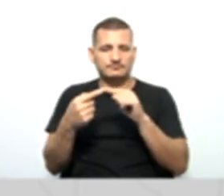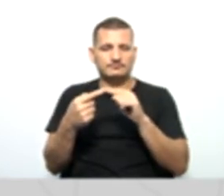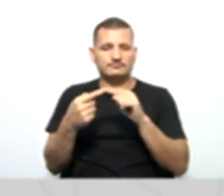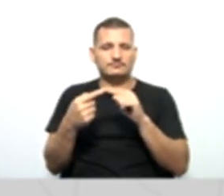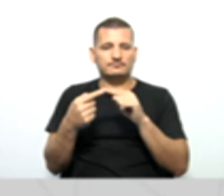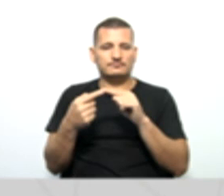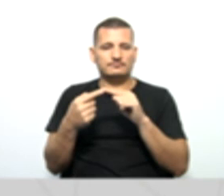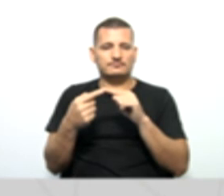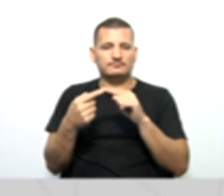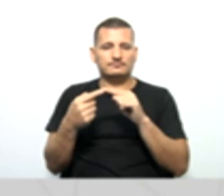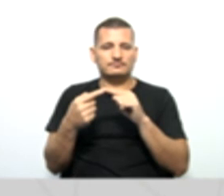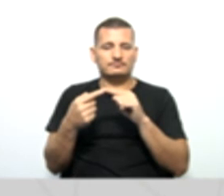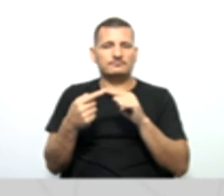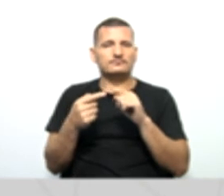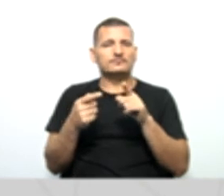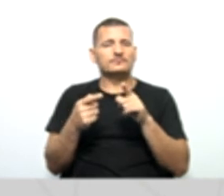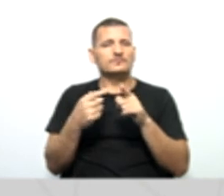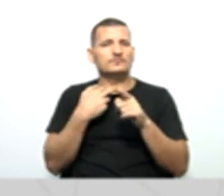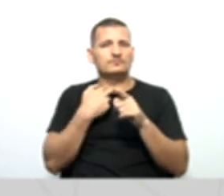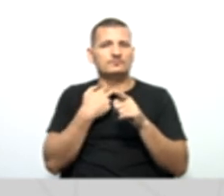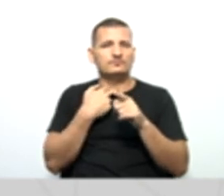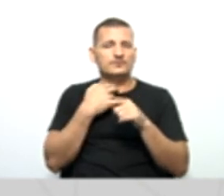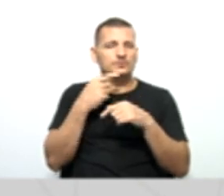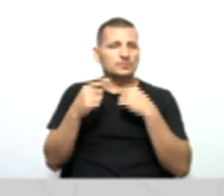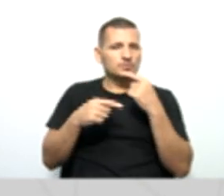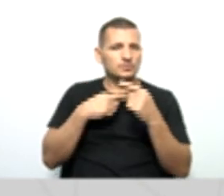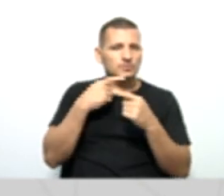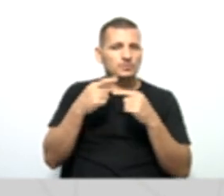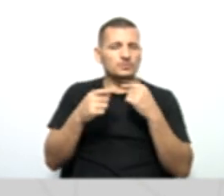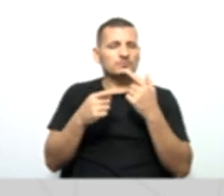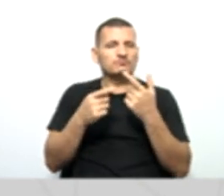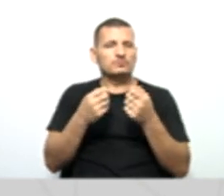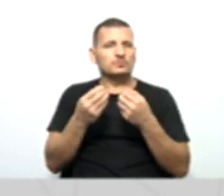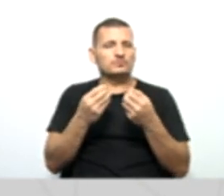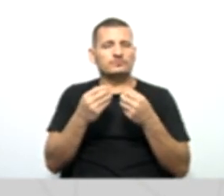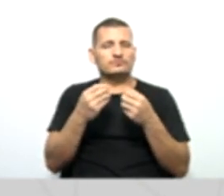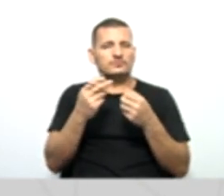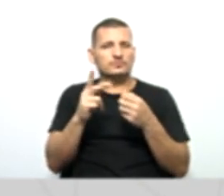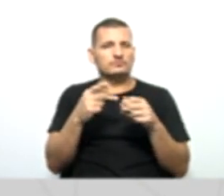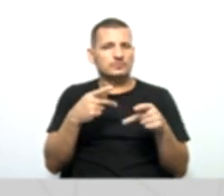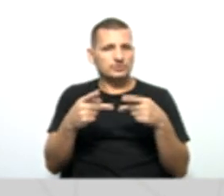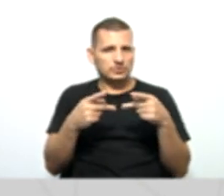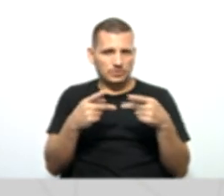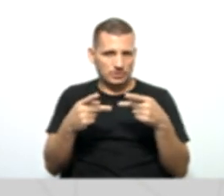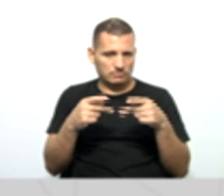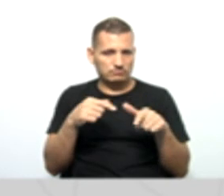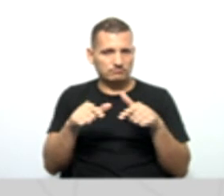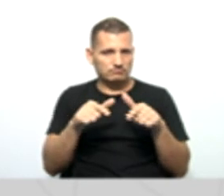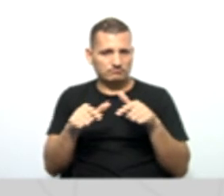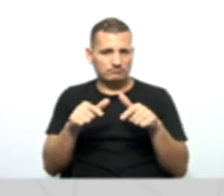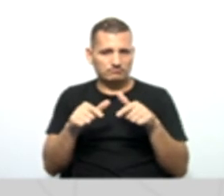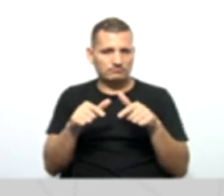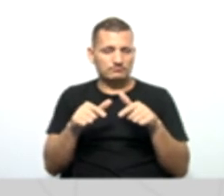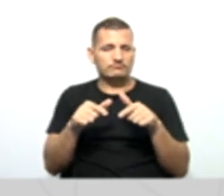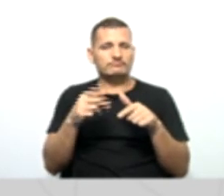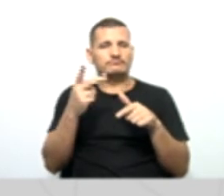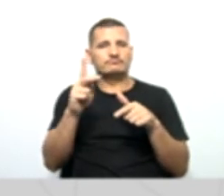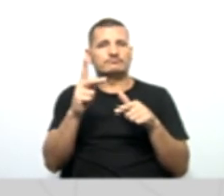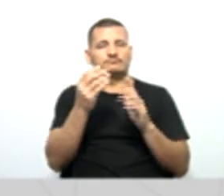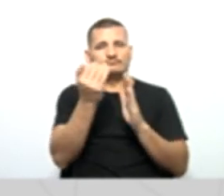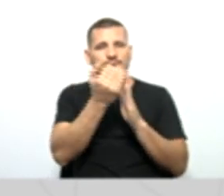Você não pode deixar dúvidas em relação às atividades do seu projeto. Tá? Você vai definir lá uma atividade no seu